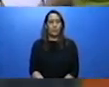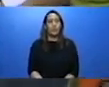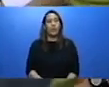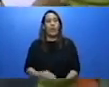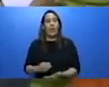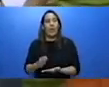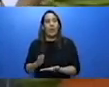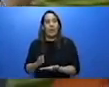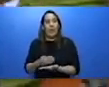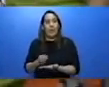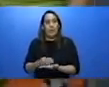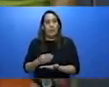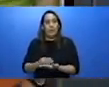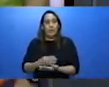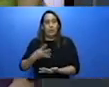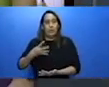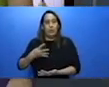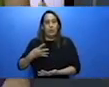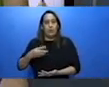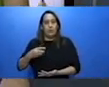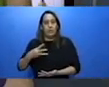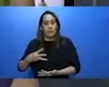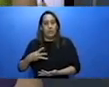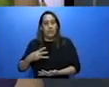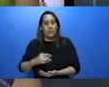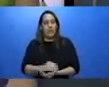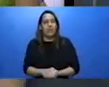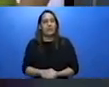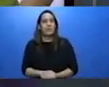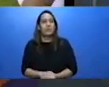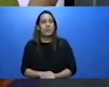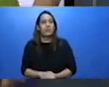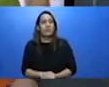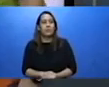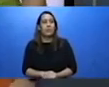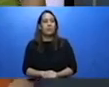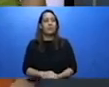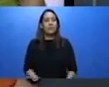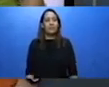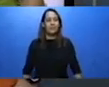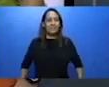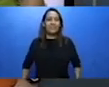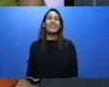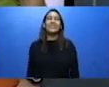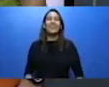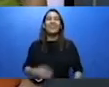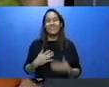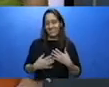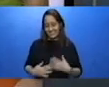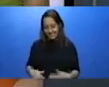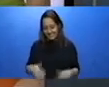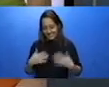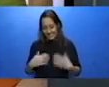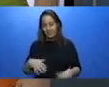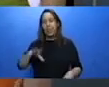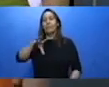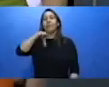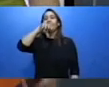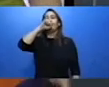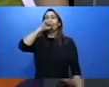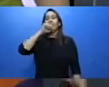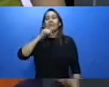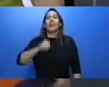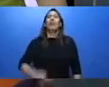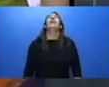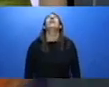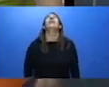Para o próximo módulo. Dá aquela descansada, respira. Olha